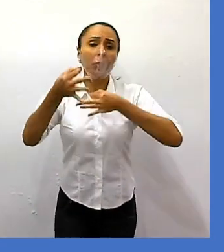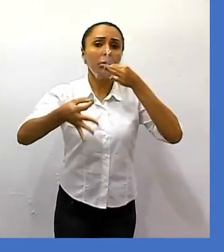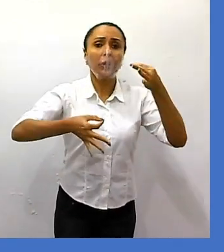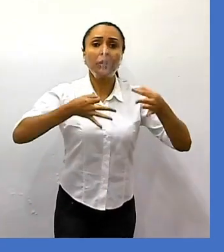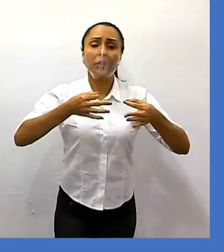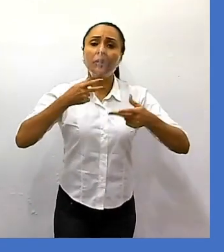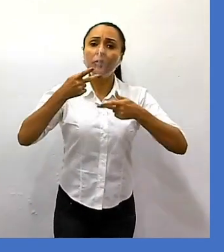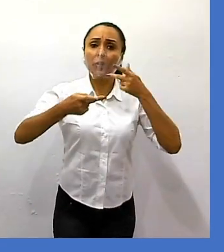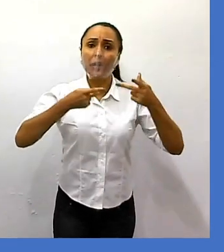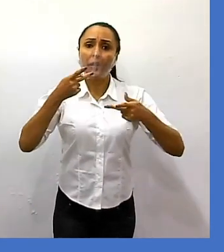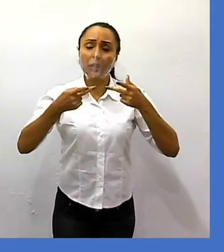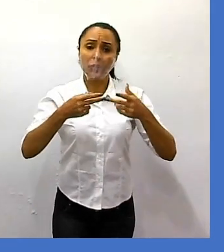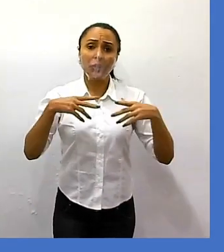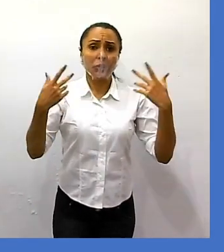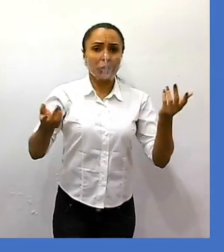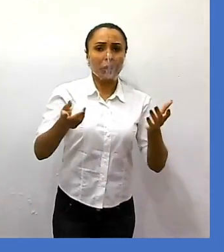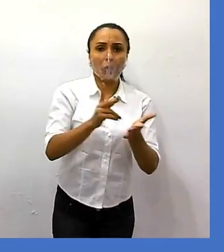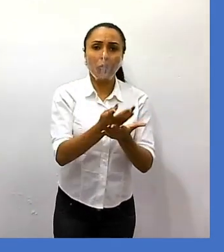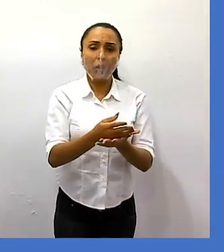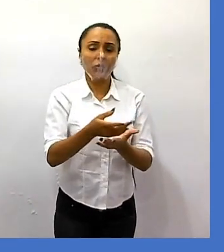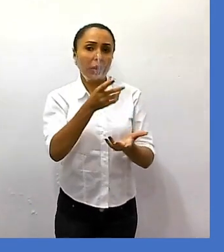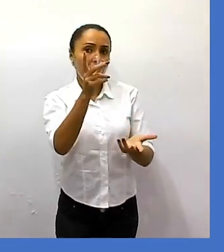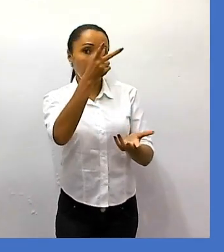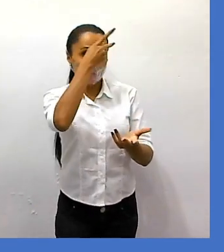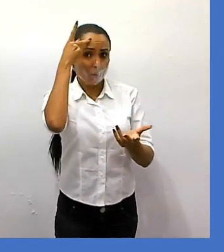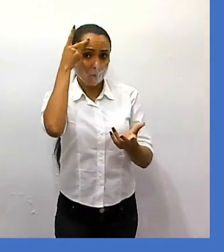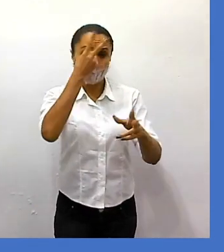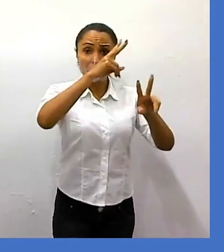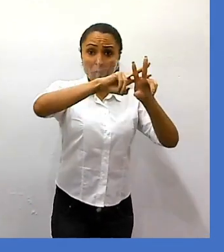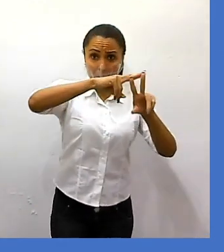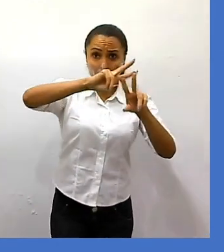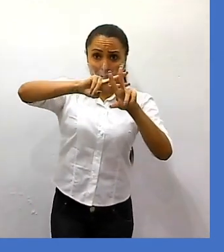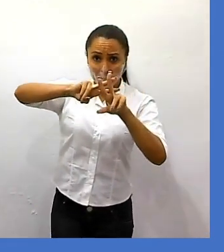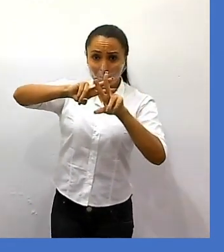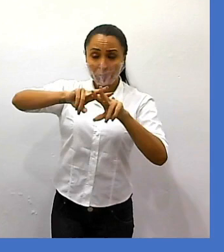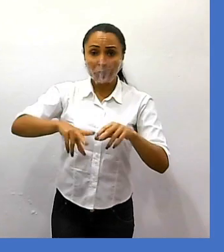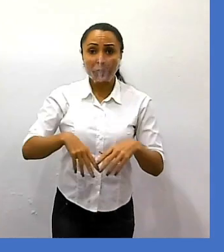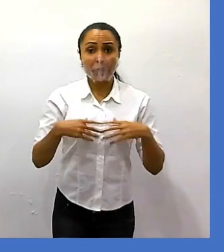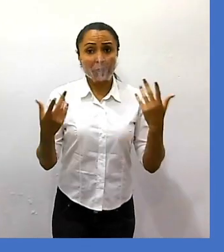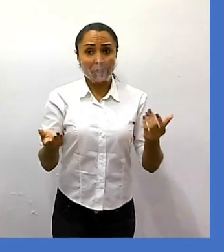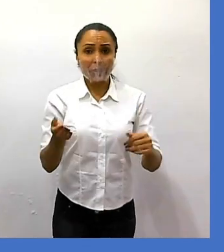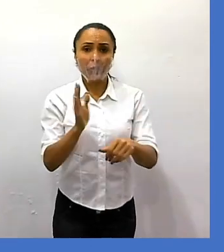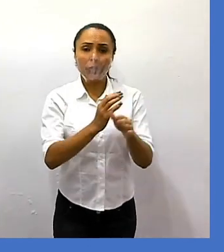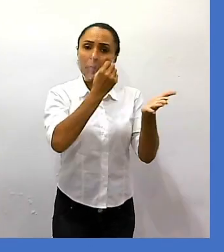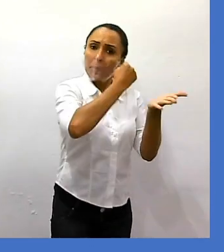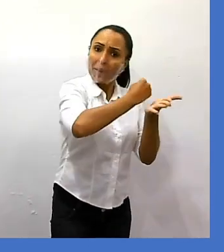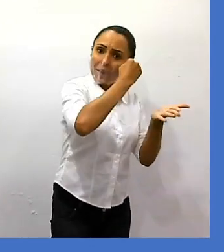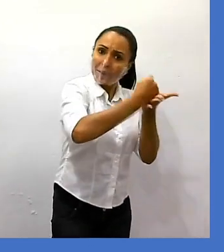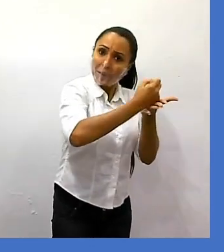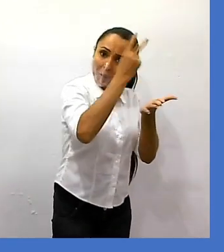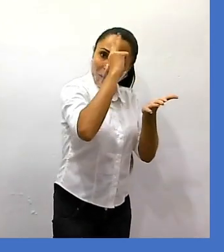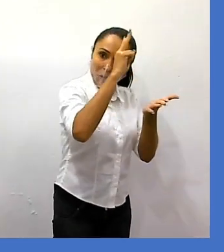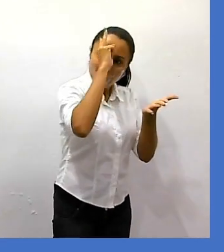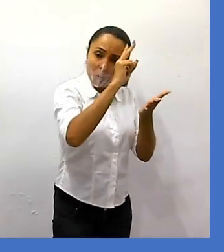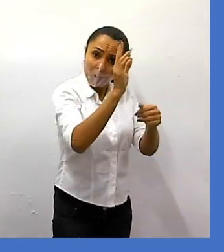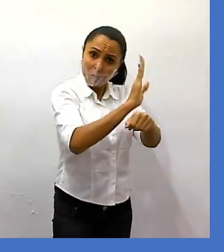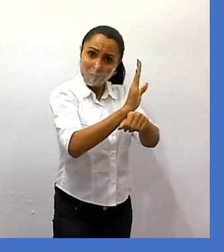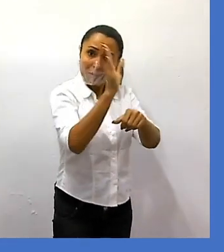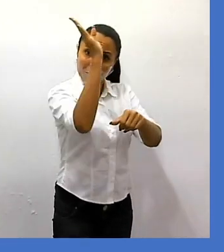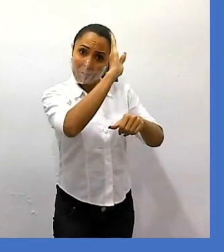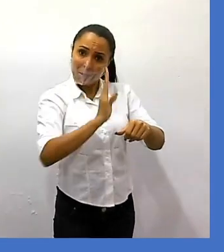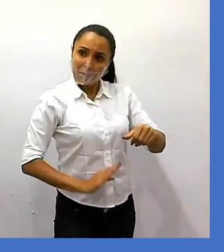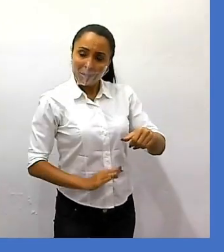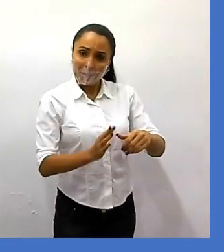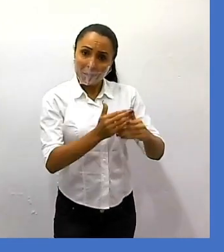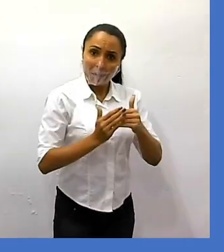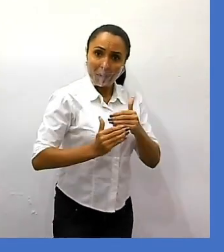de alguns dos detentos desse presídio. Então, esses filmes marcaram, né, a história do cinema brasileiro a